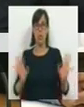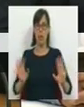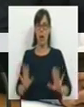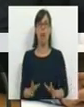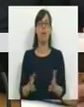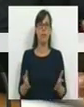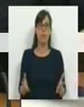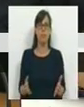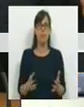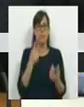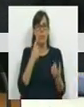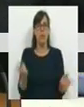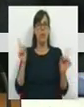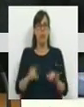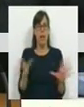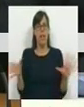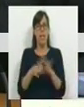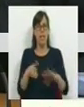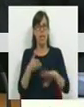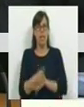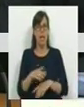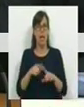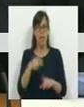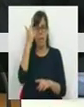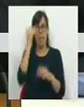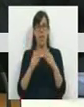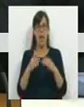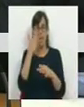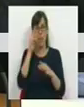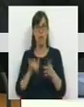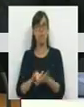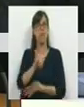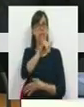isso, para que volte a haver uma ligação direta entre a região autónoma da Madeira, que já